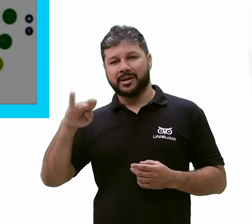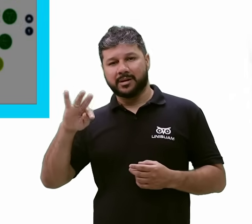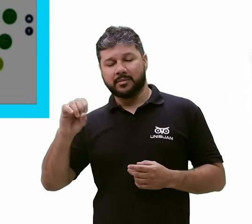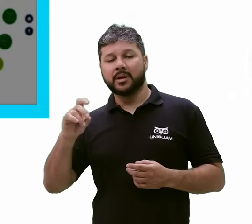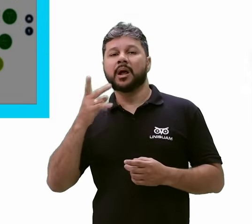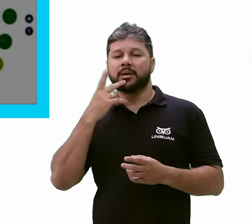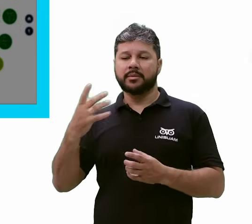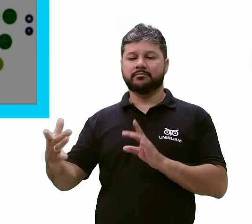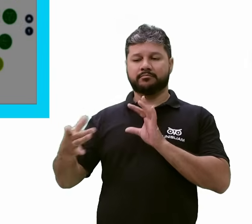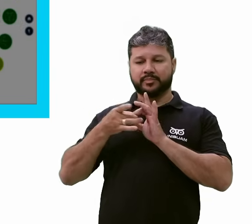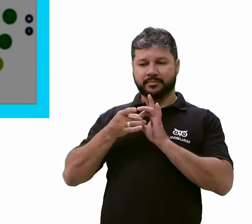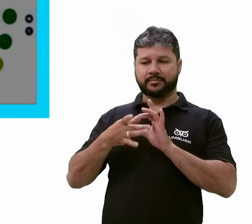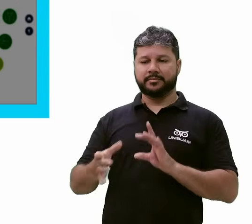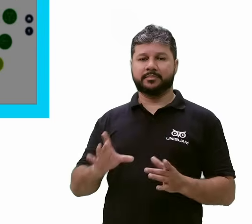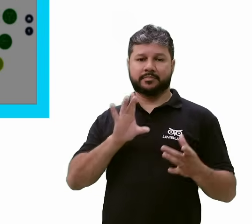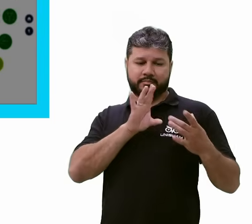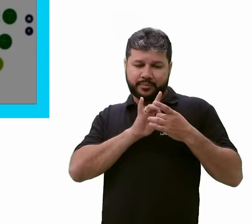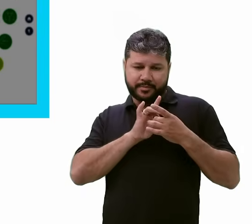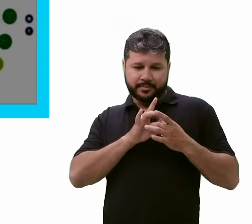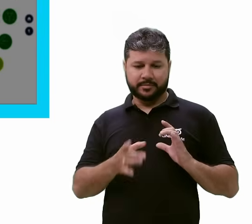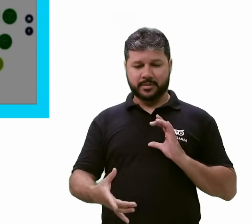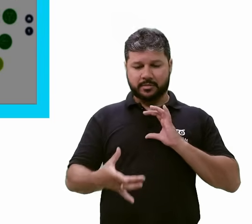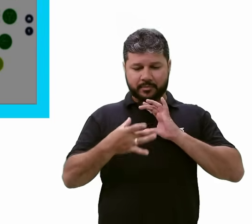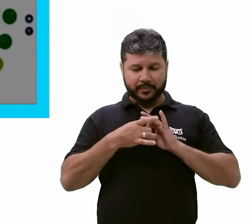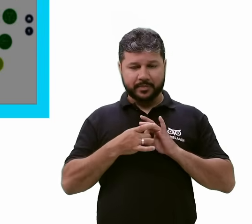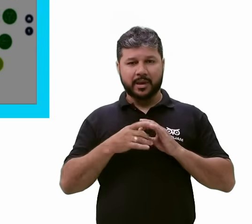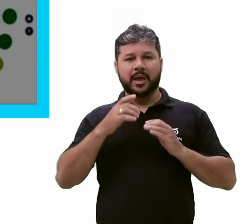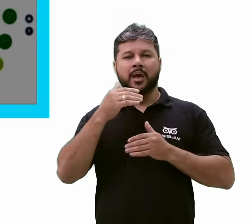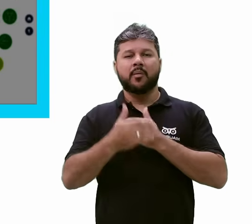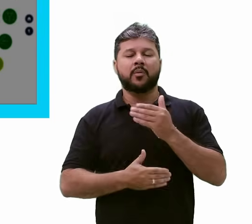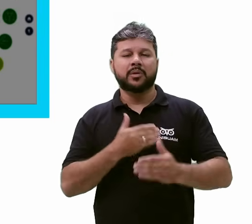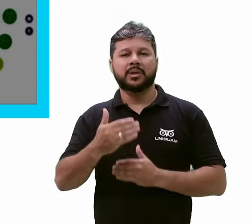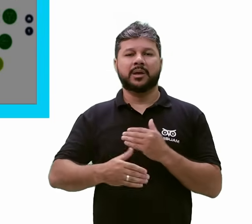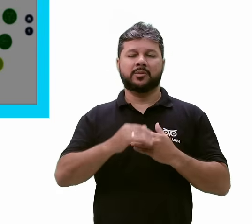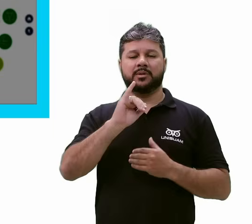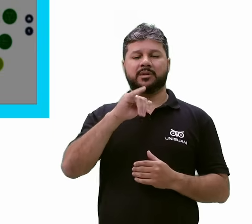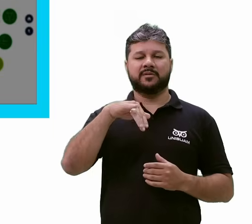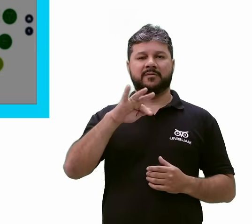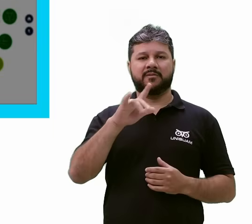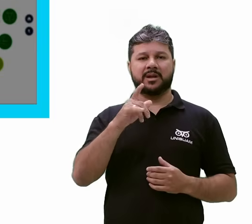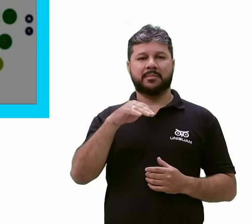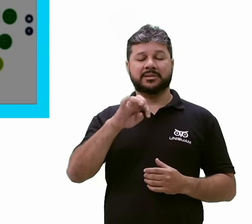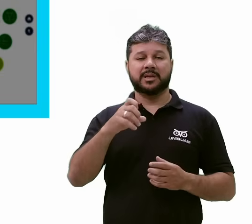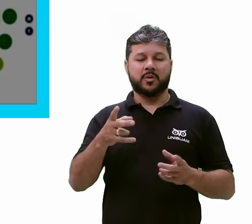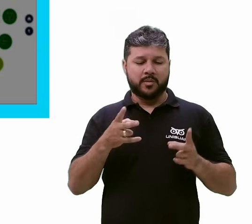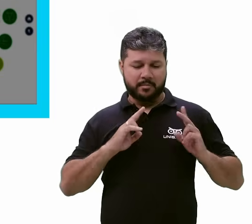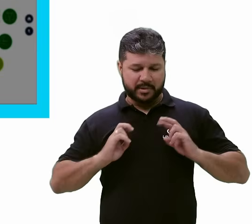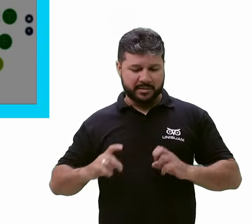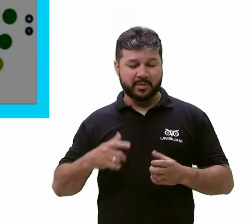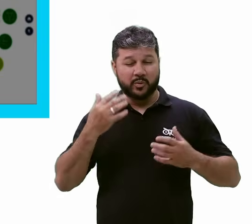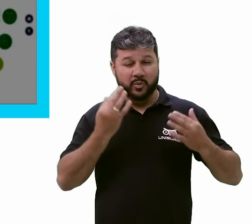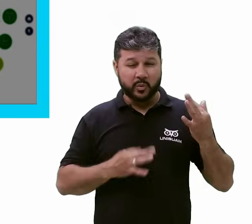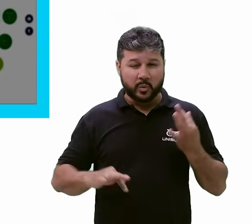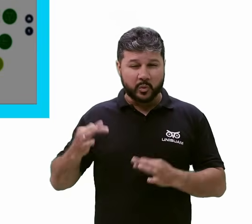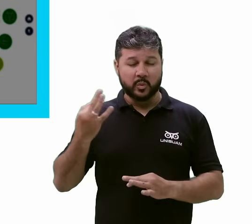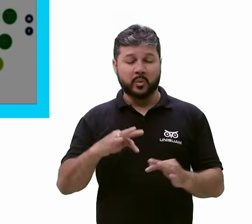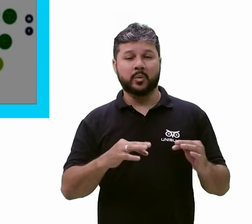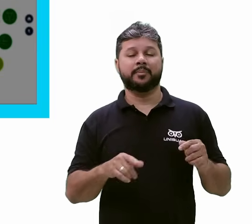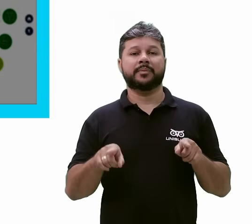receptores vaniloides, que são receptores que estão envolvidos em processos inflamatórios e percepção de dor, tá?